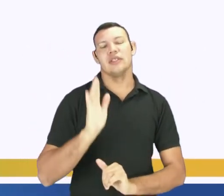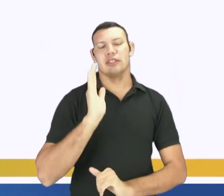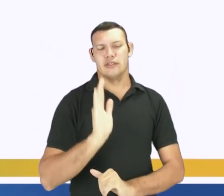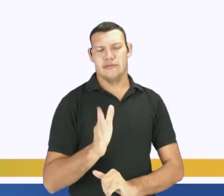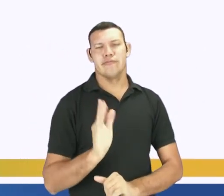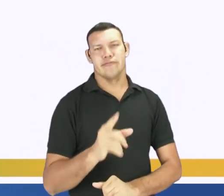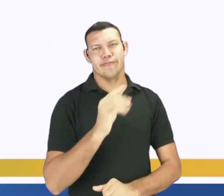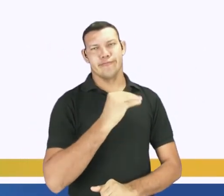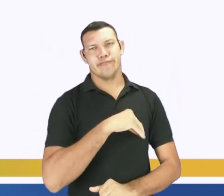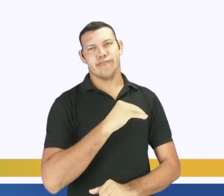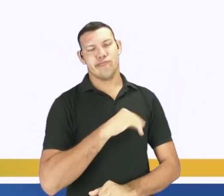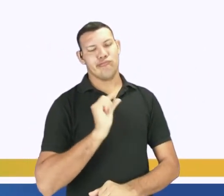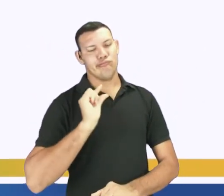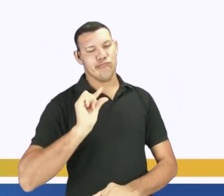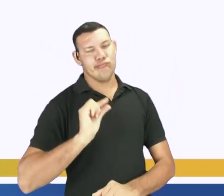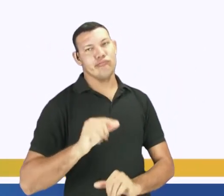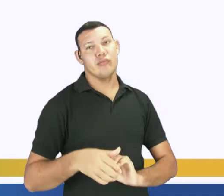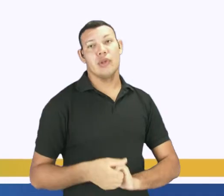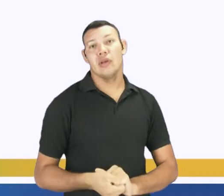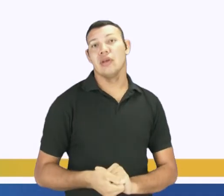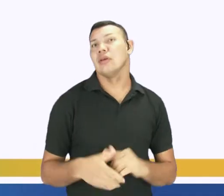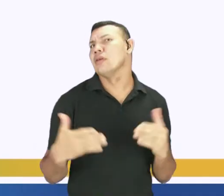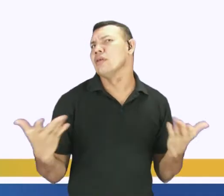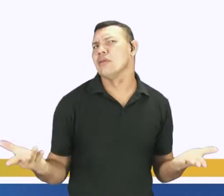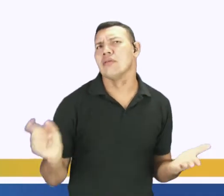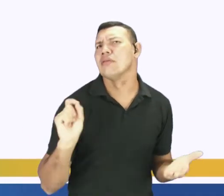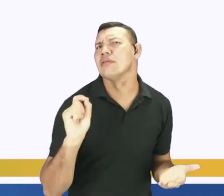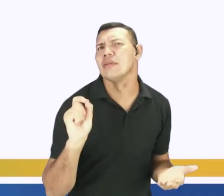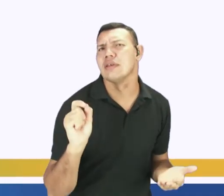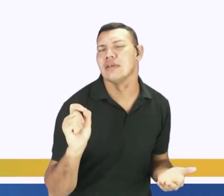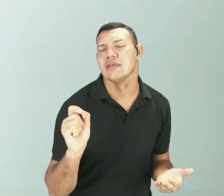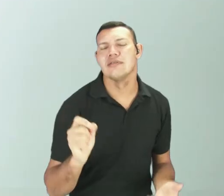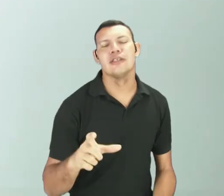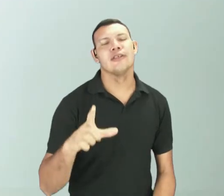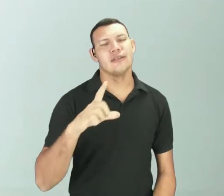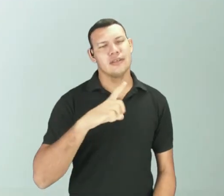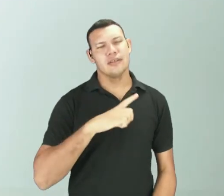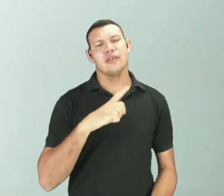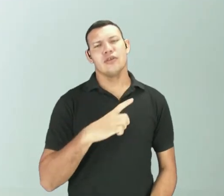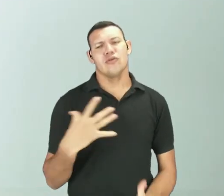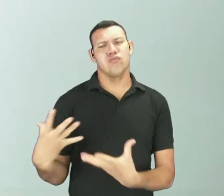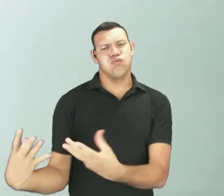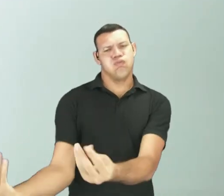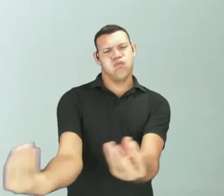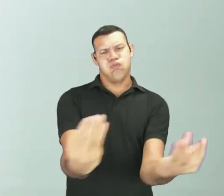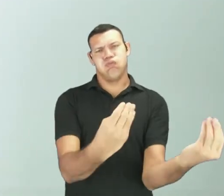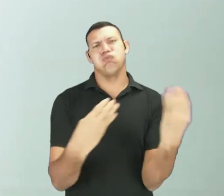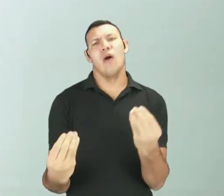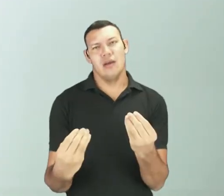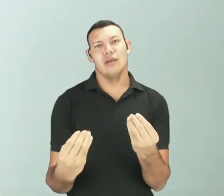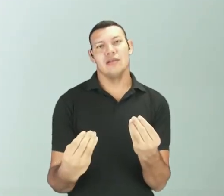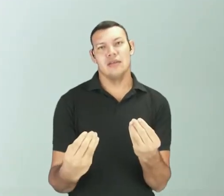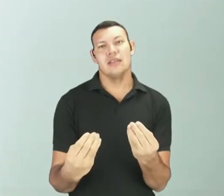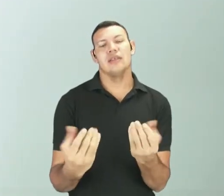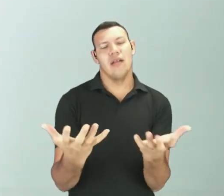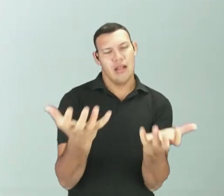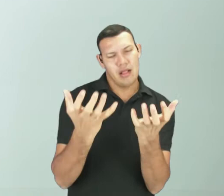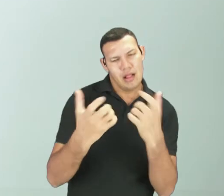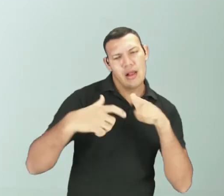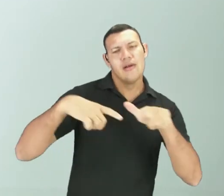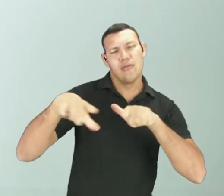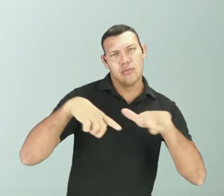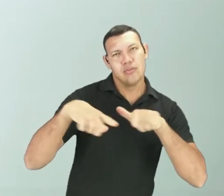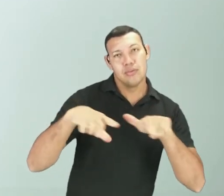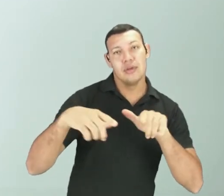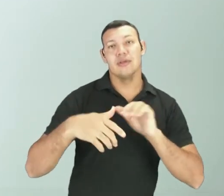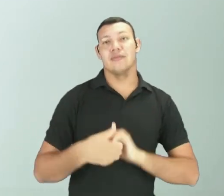parcos rendimentos. Professora, o que é que isso quer dizer? A gente vai ter muitas pessoas precisando de emprego, muita gente mesmo precisando